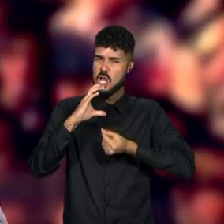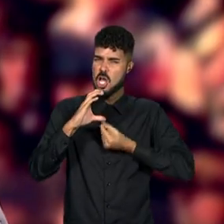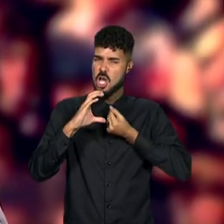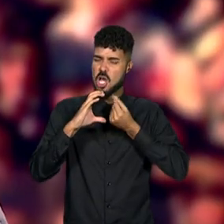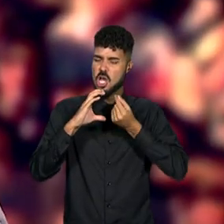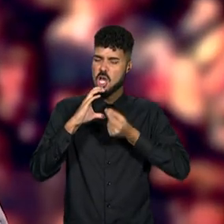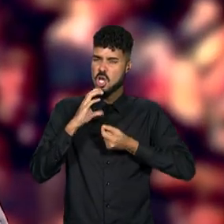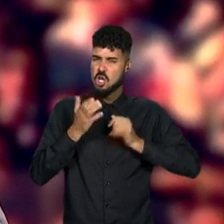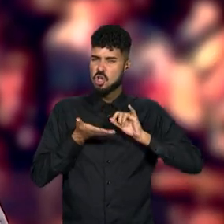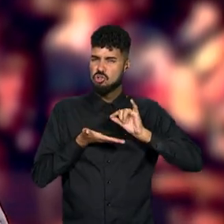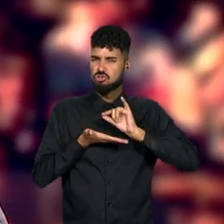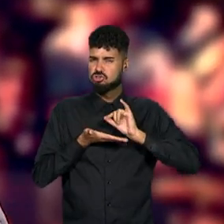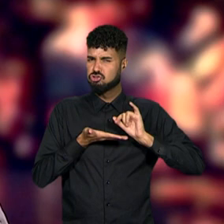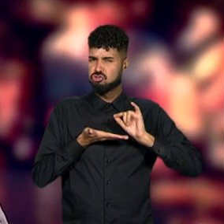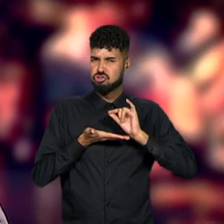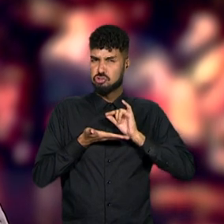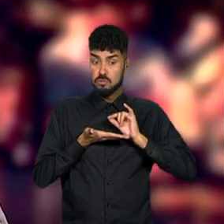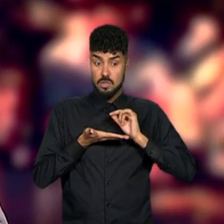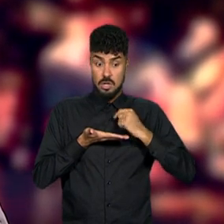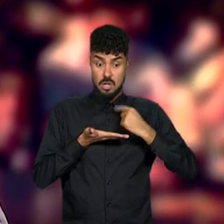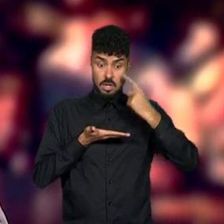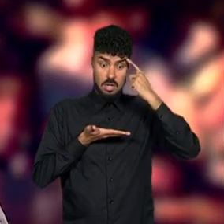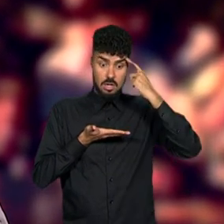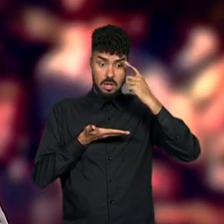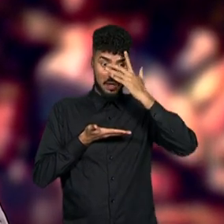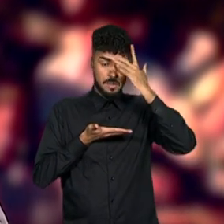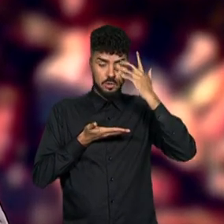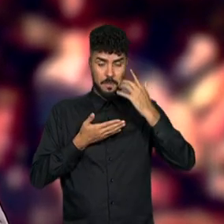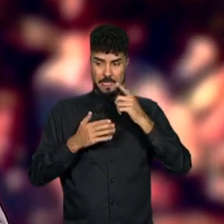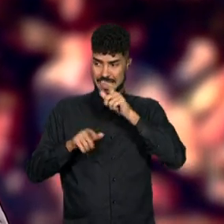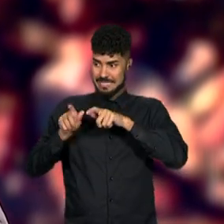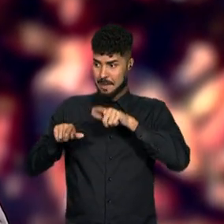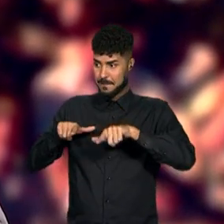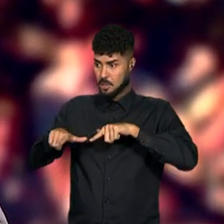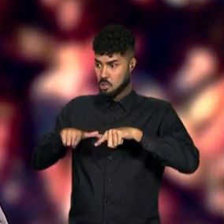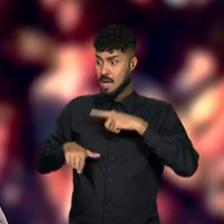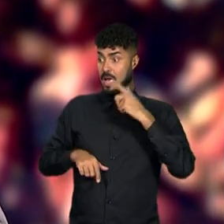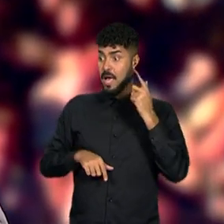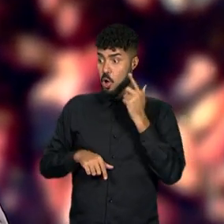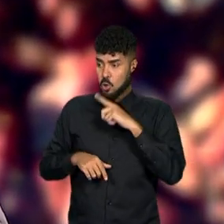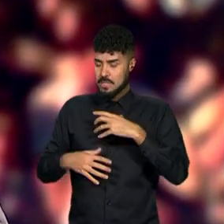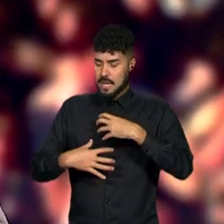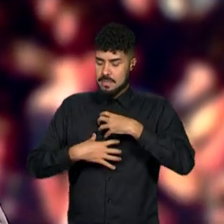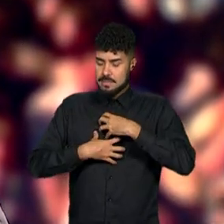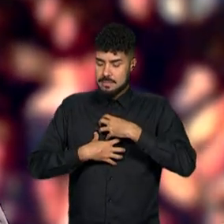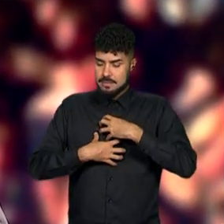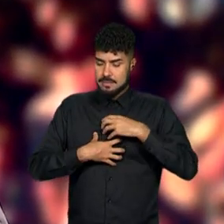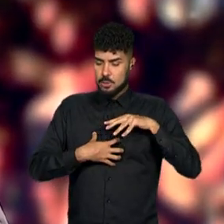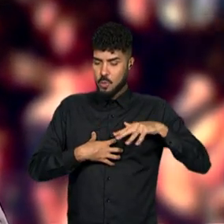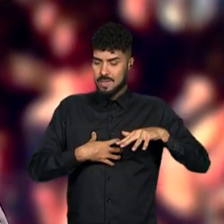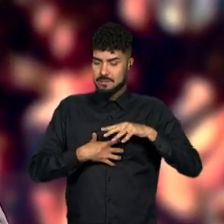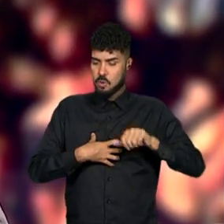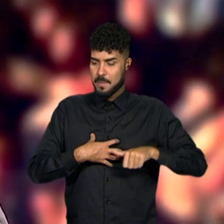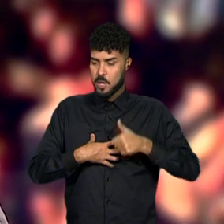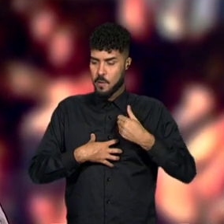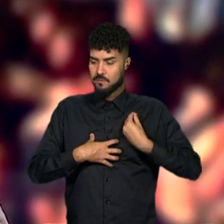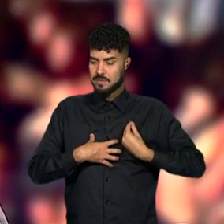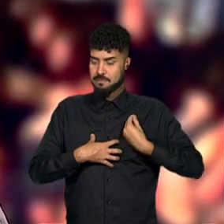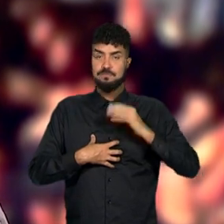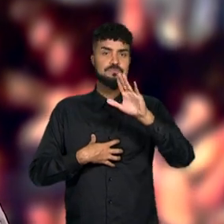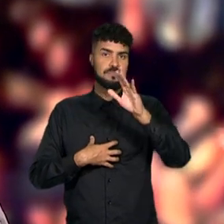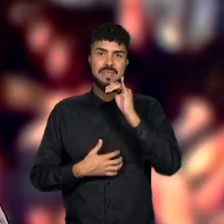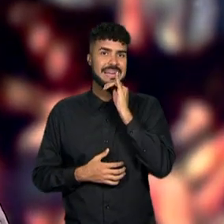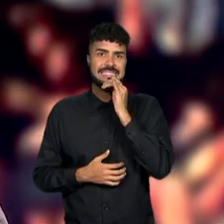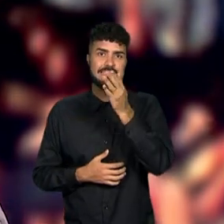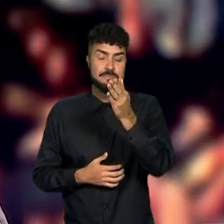os trabalhadores conquistem, de fato, uma situação melhor na sua vida comum? Por exemplo,